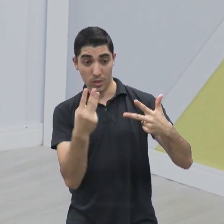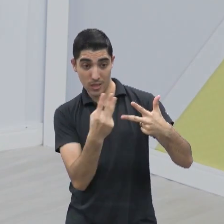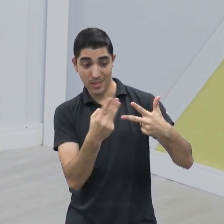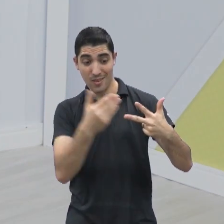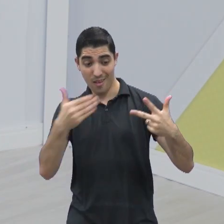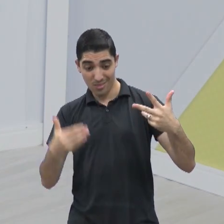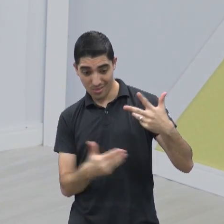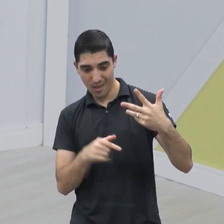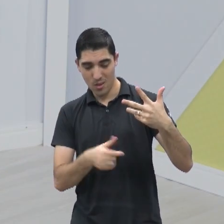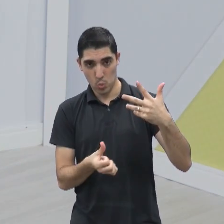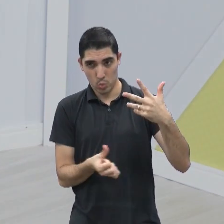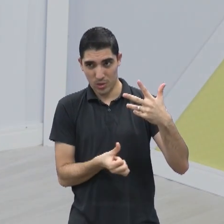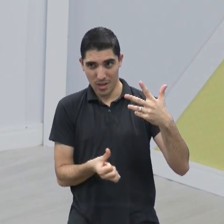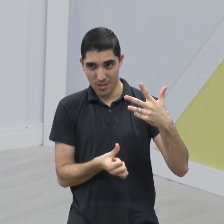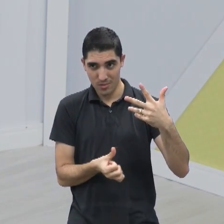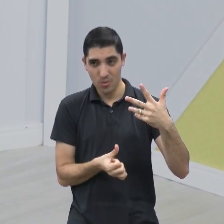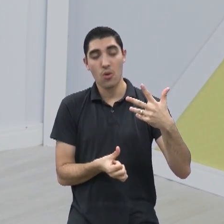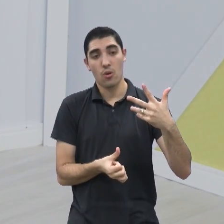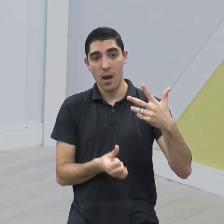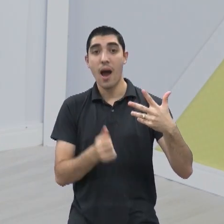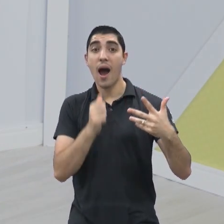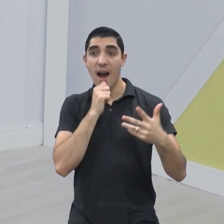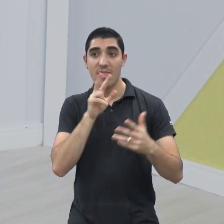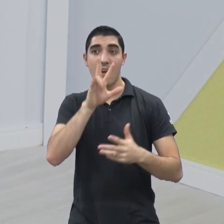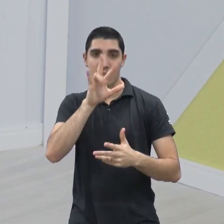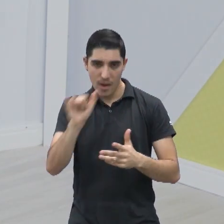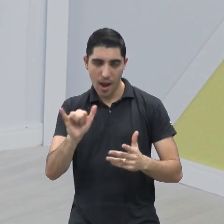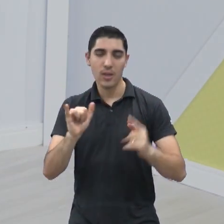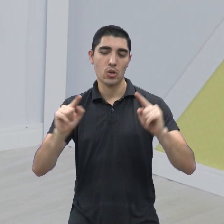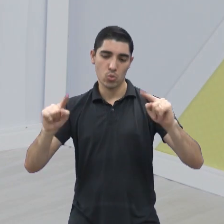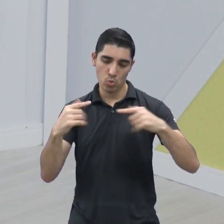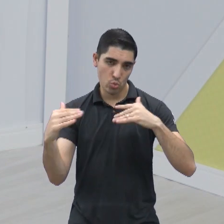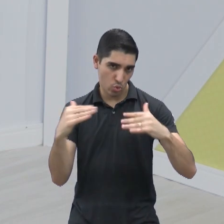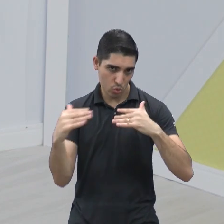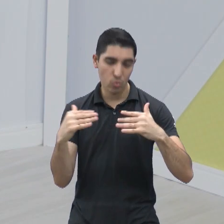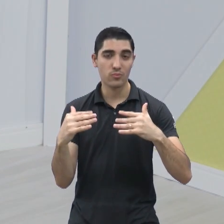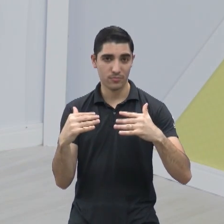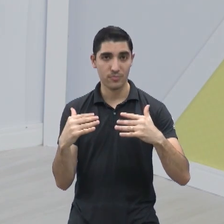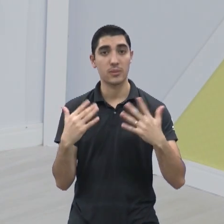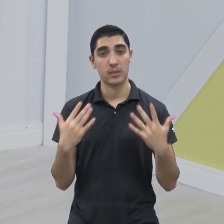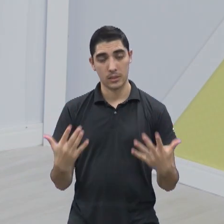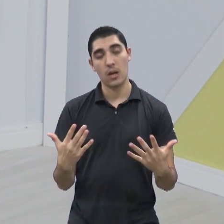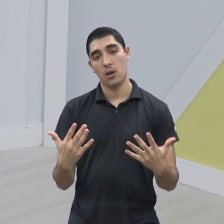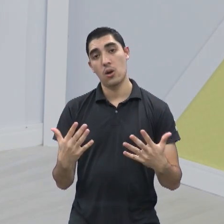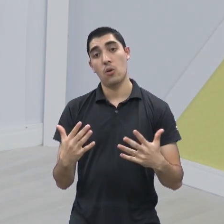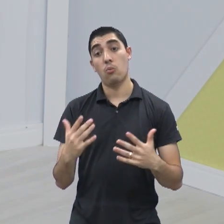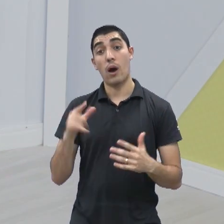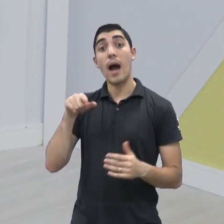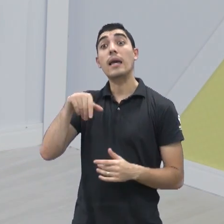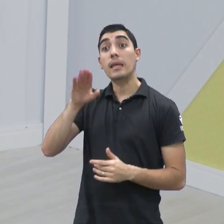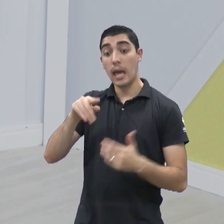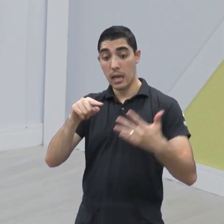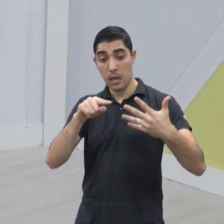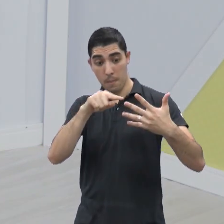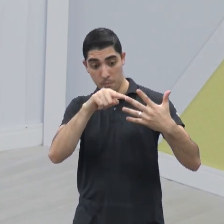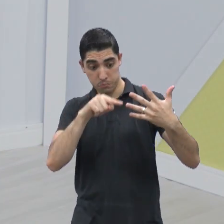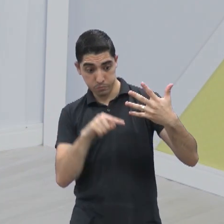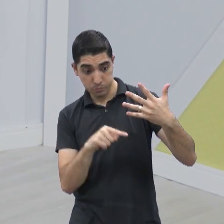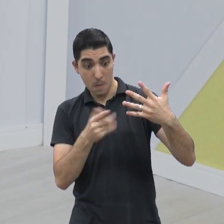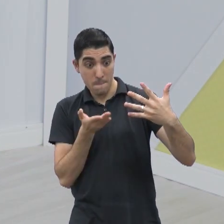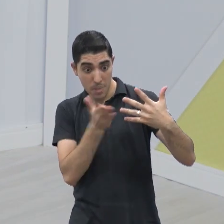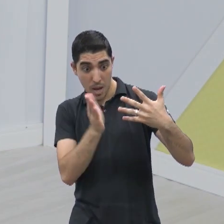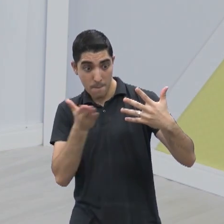uma quartas de final. Os vencedores enfrentam aí as equipes São José e Taboão, que já estão classificadas